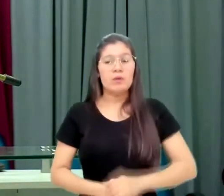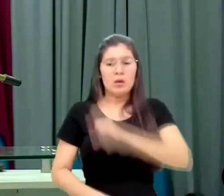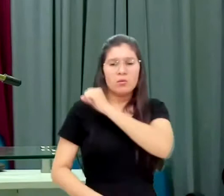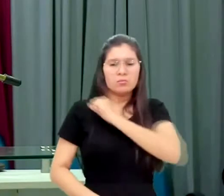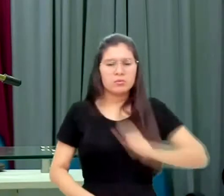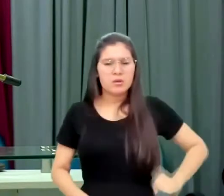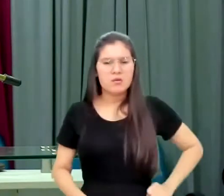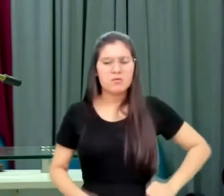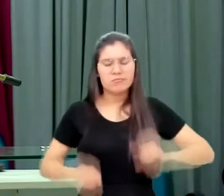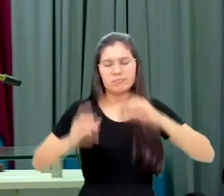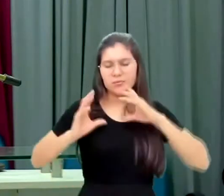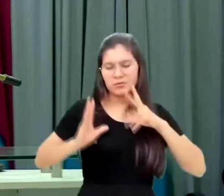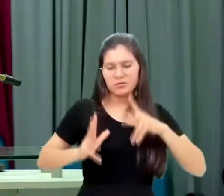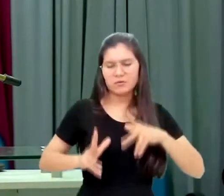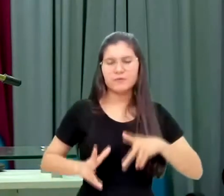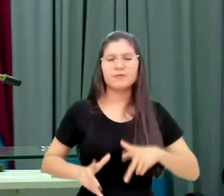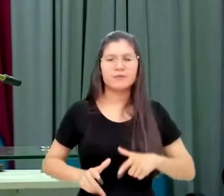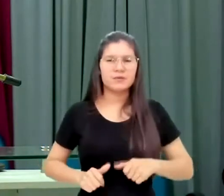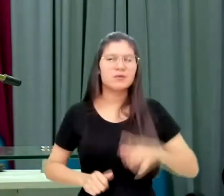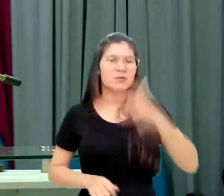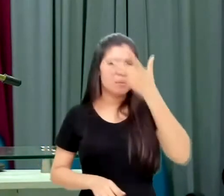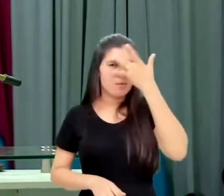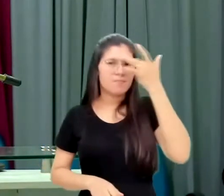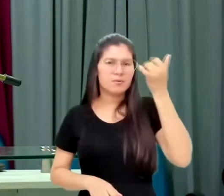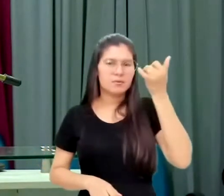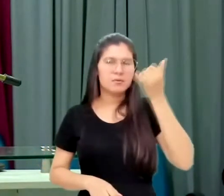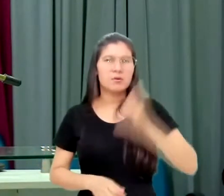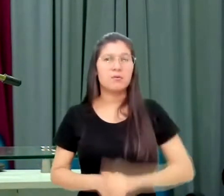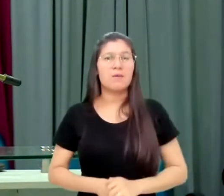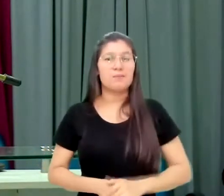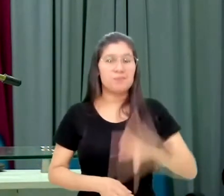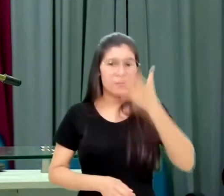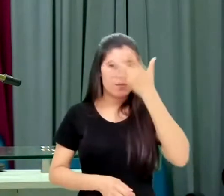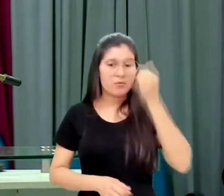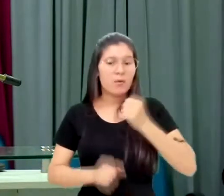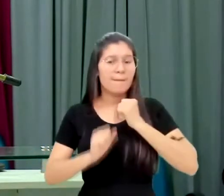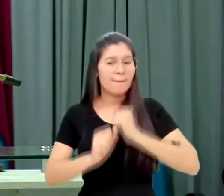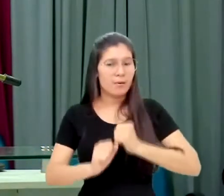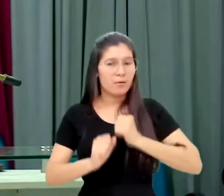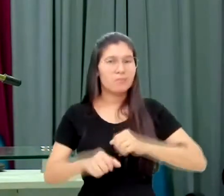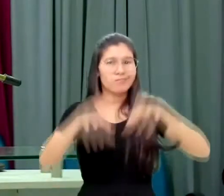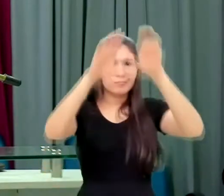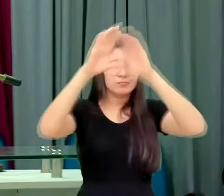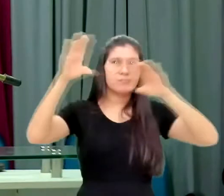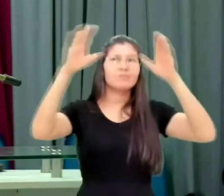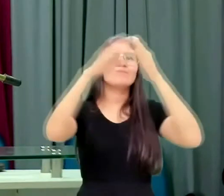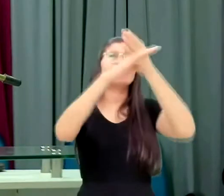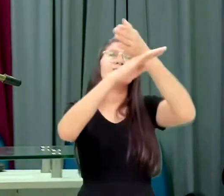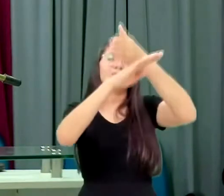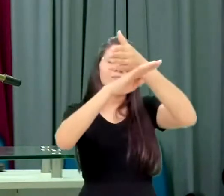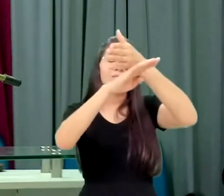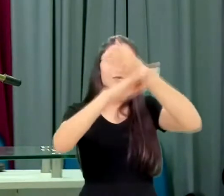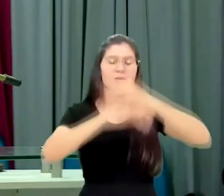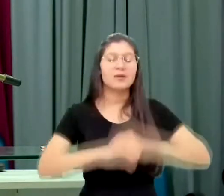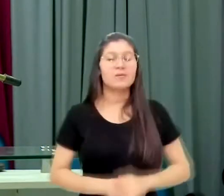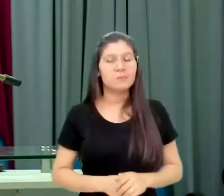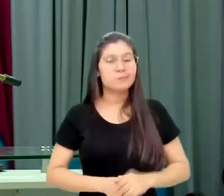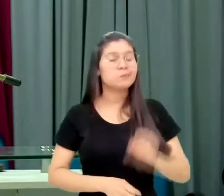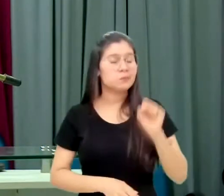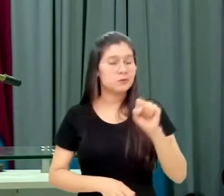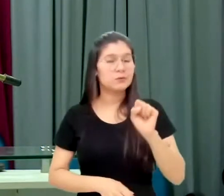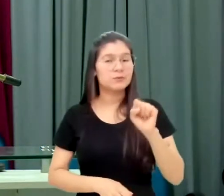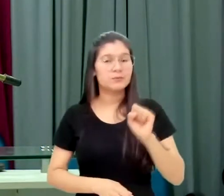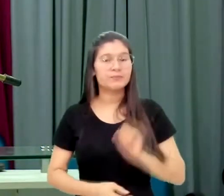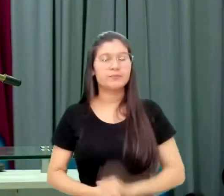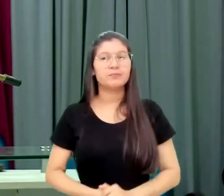limpou, e o homem está apto a ir morar no céu. Glória a Jesus, glória a Jesus, aleluia.